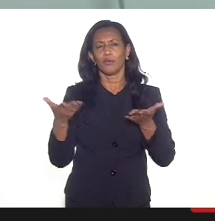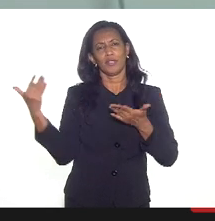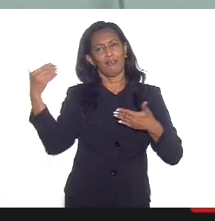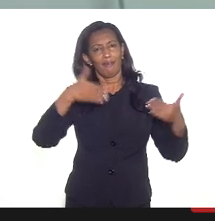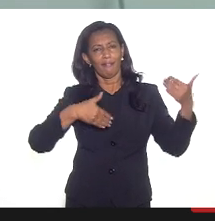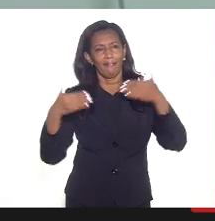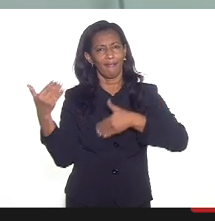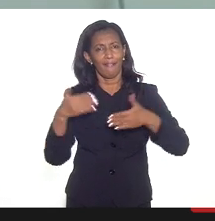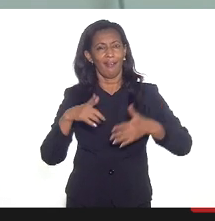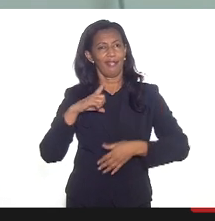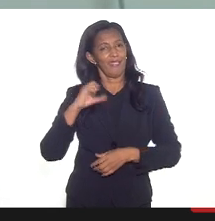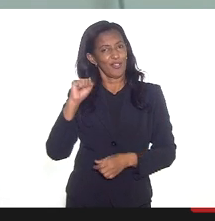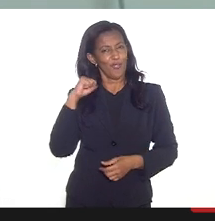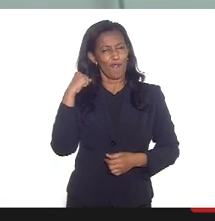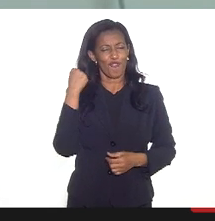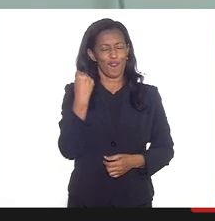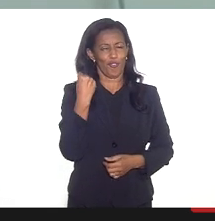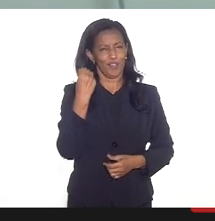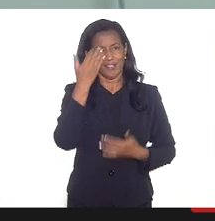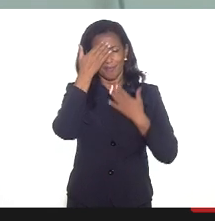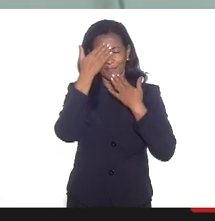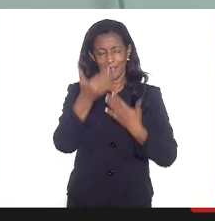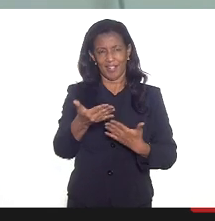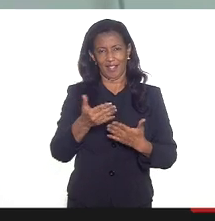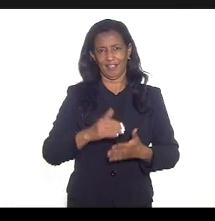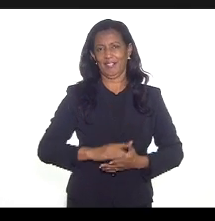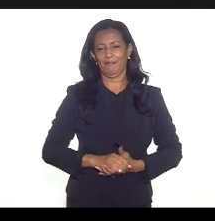compareçam e deem sua força. Obrigada, gente.